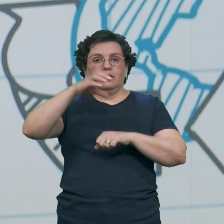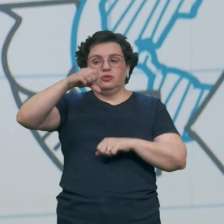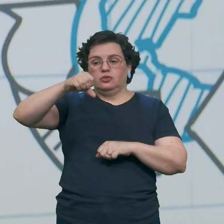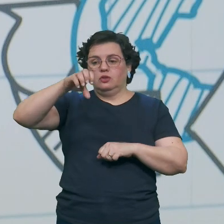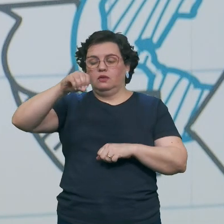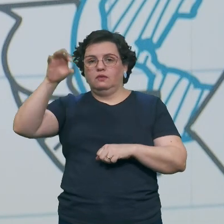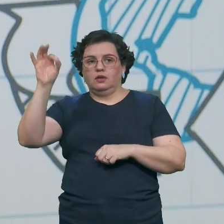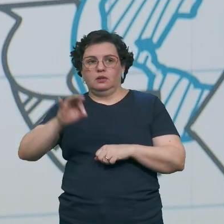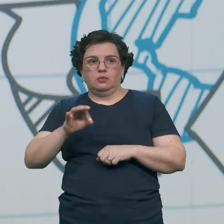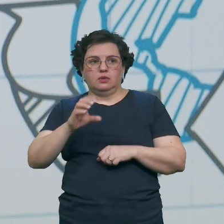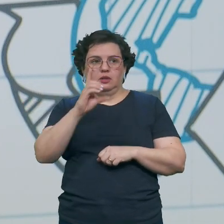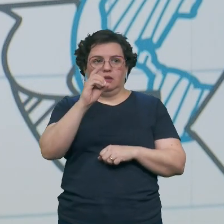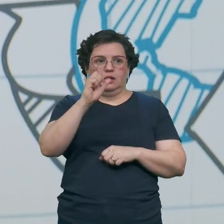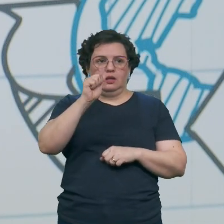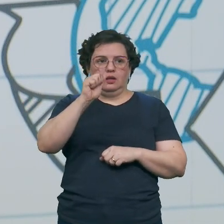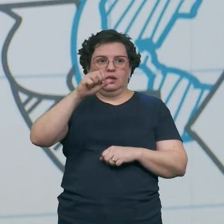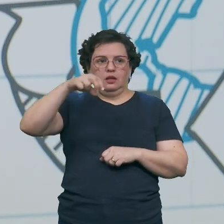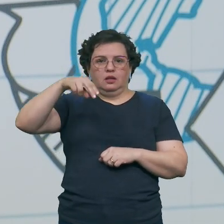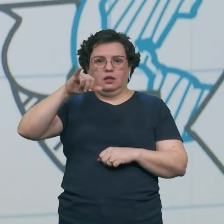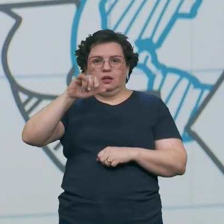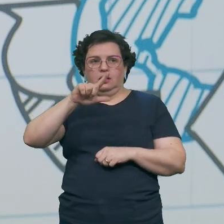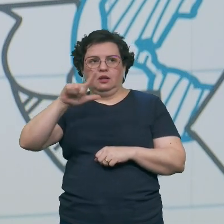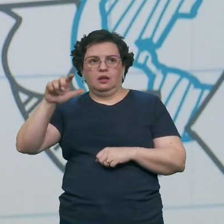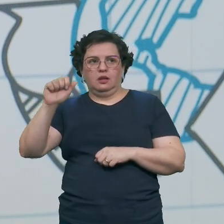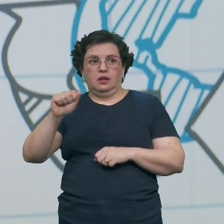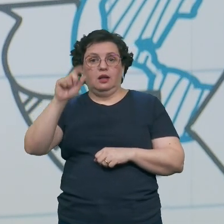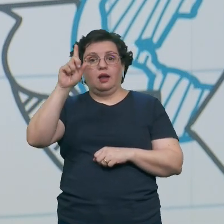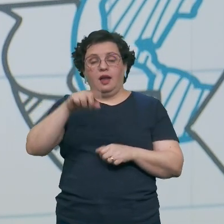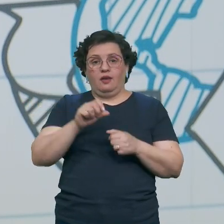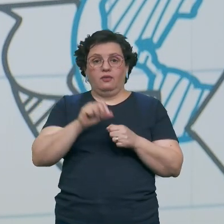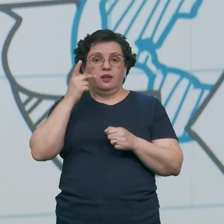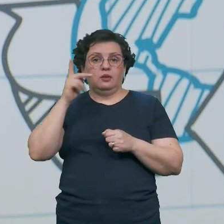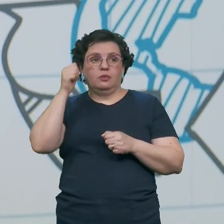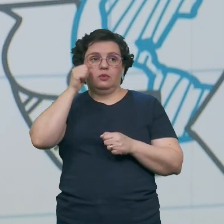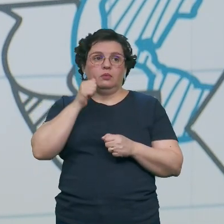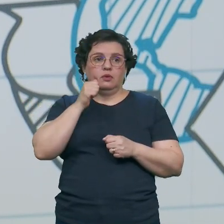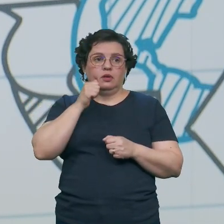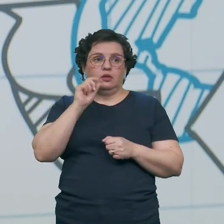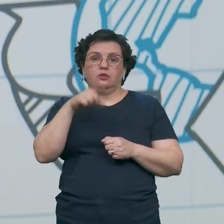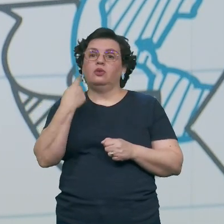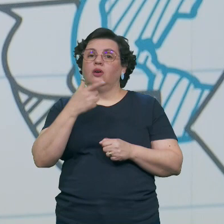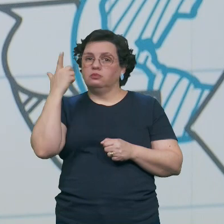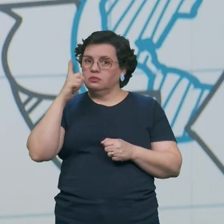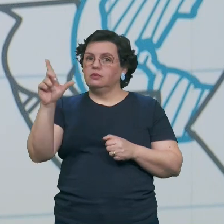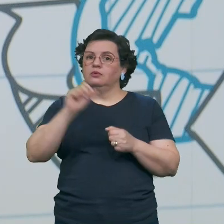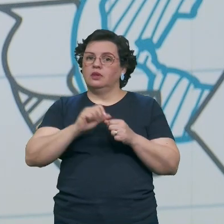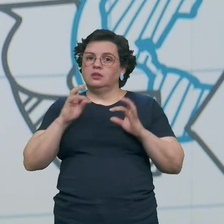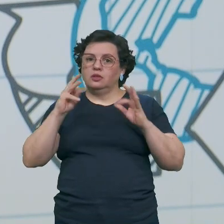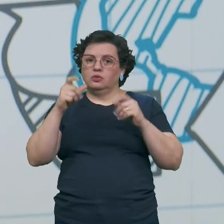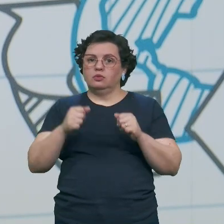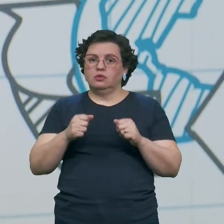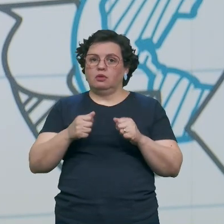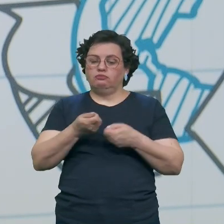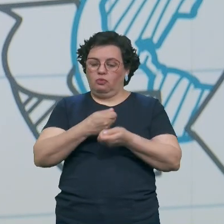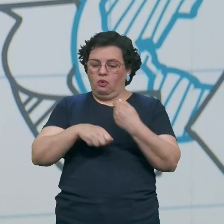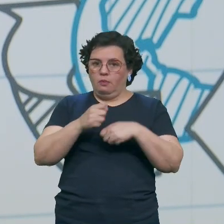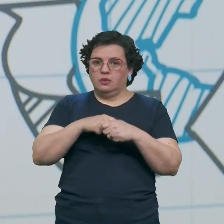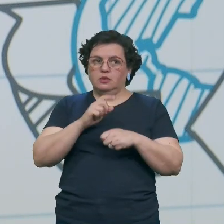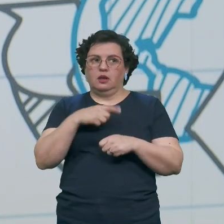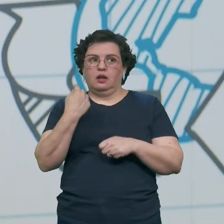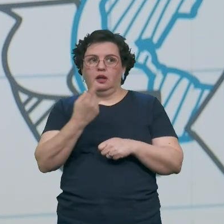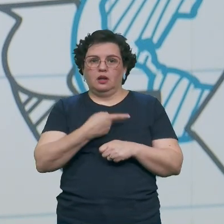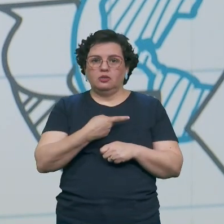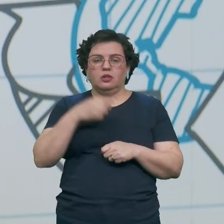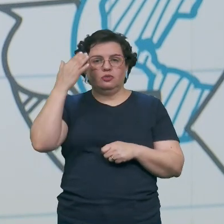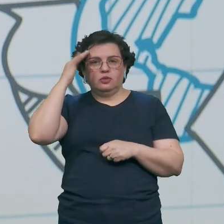da Danila hoje é formada por mulheres e a gente consegue dar conta de tudo. Então, se você for no setor comercial, a gente vai entender um pouquinho